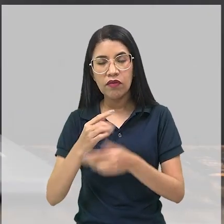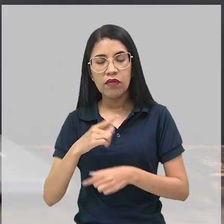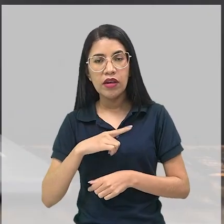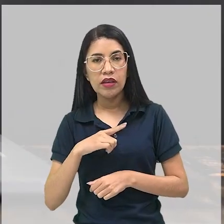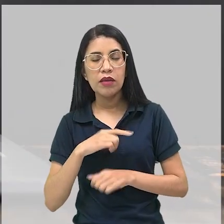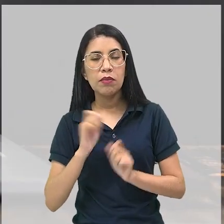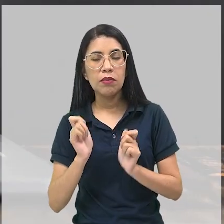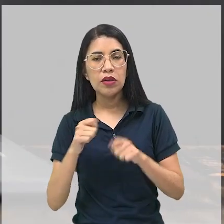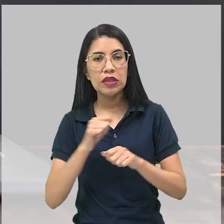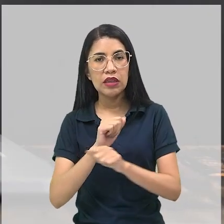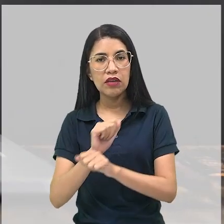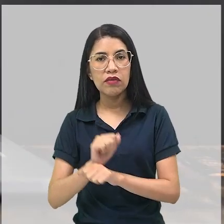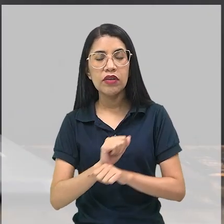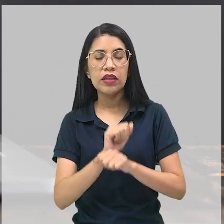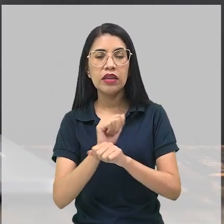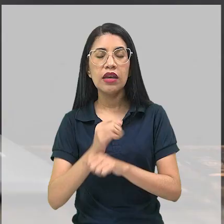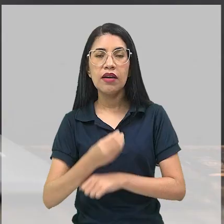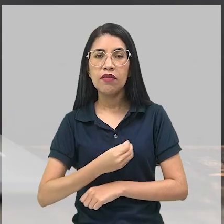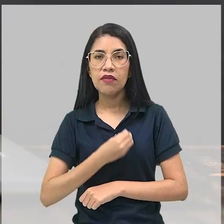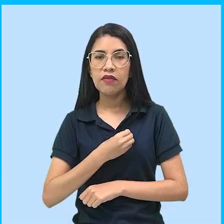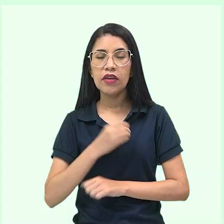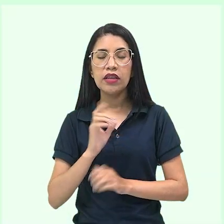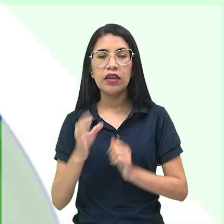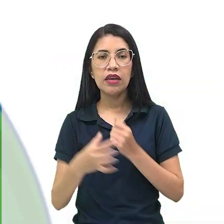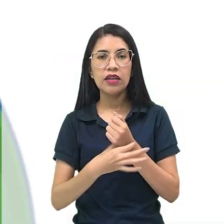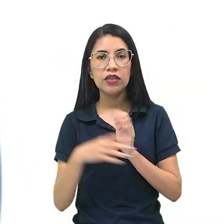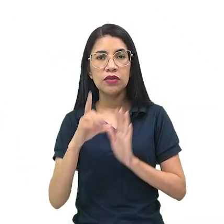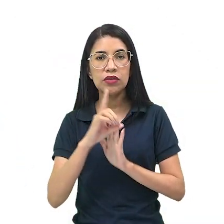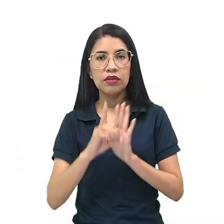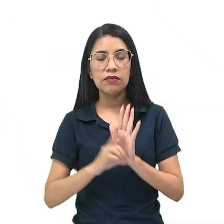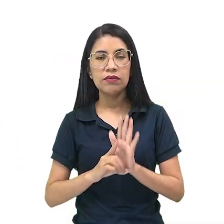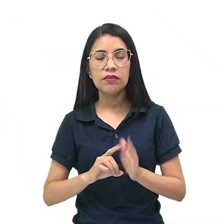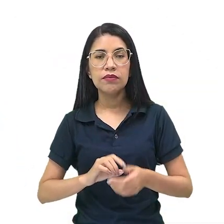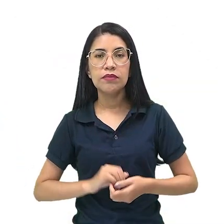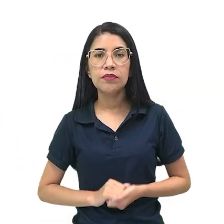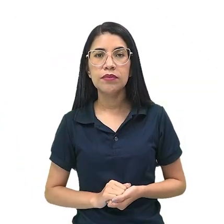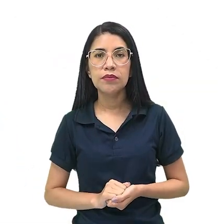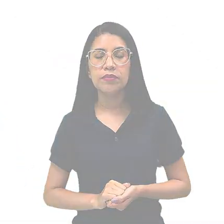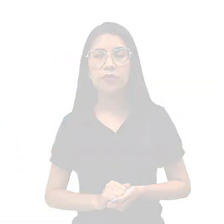possam defender a vida e a garantia de direitos.